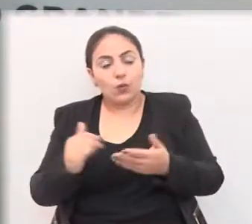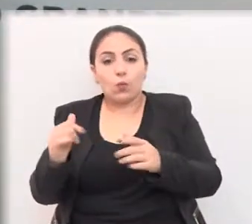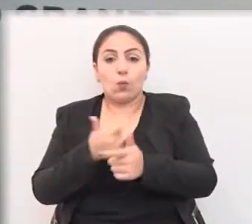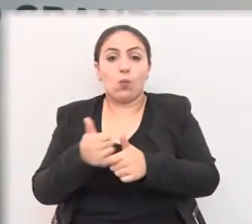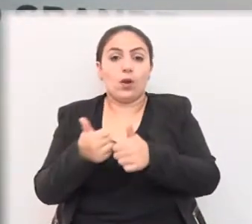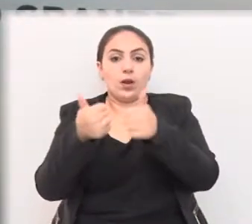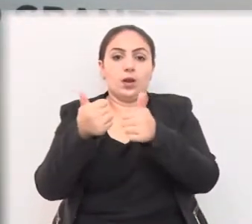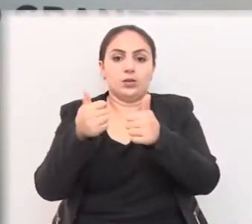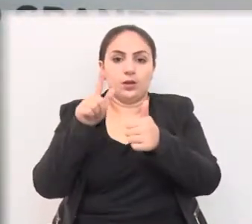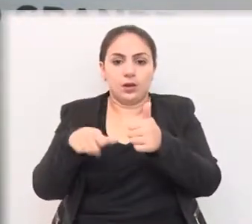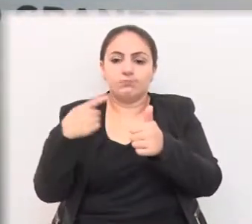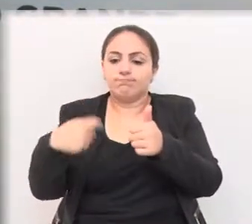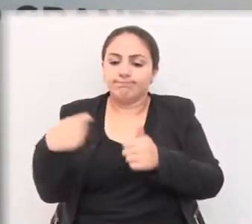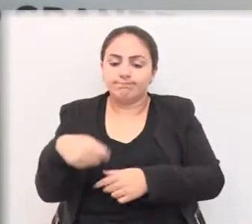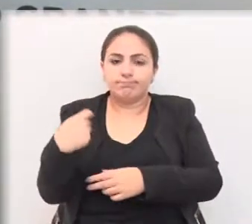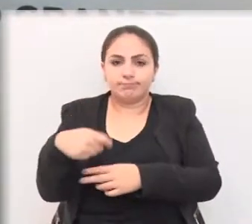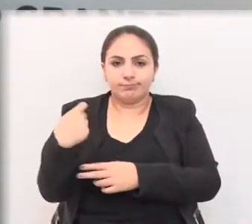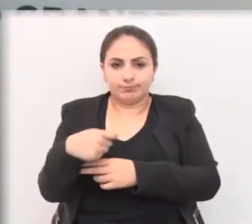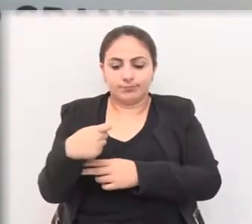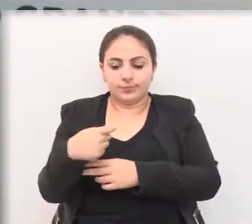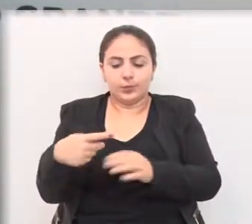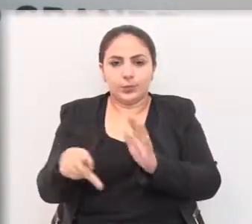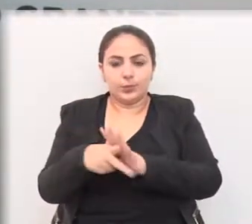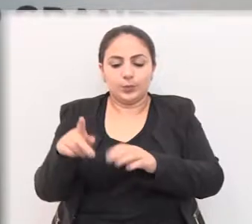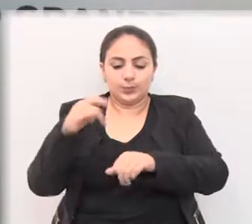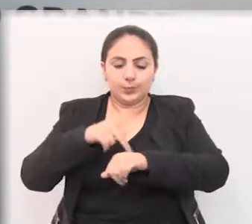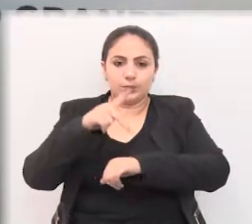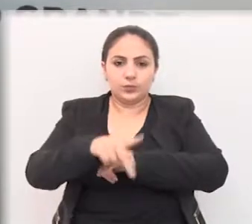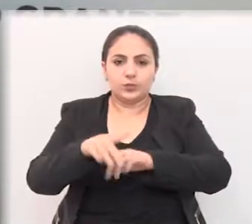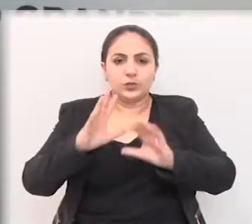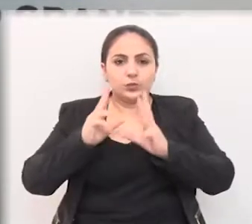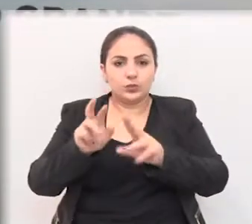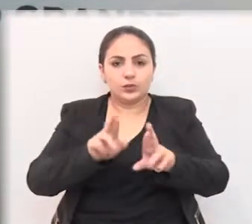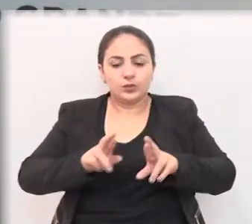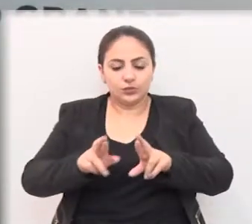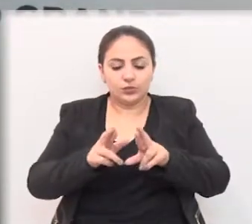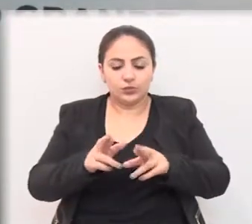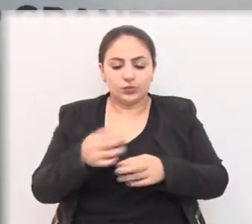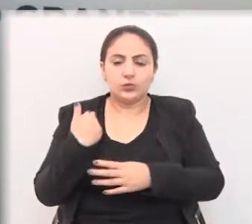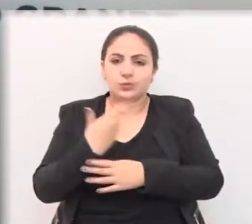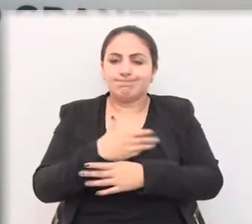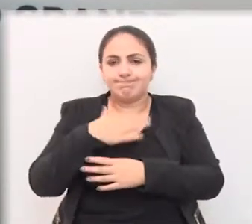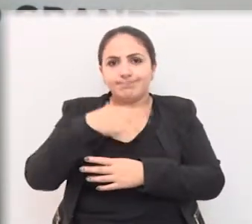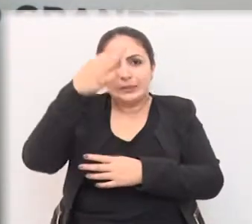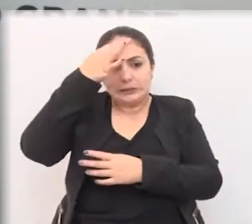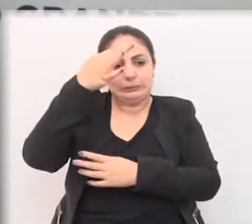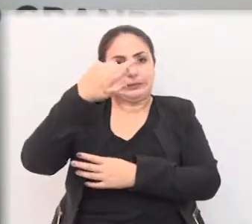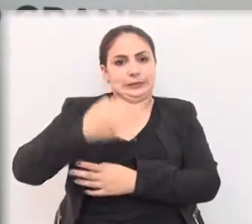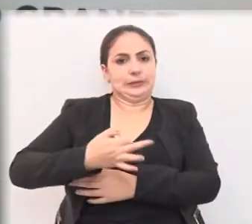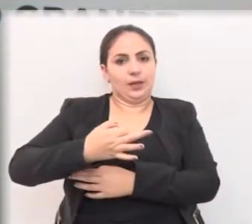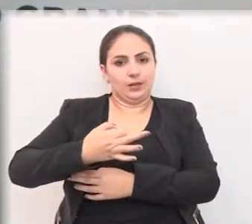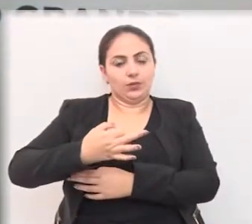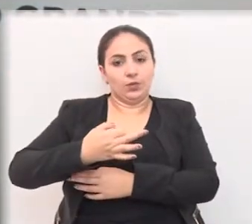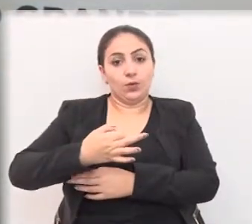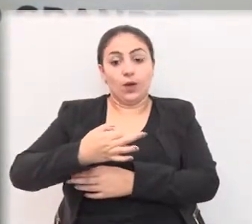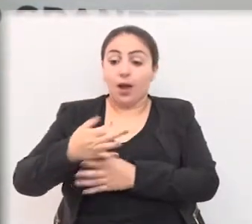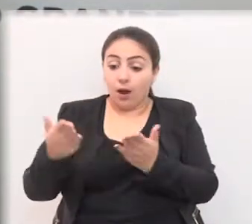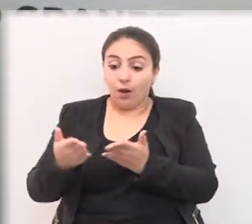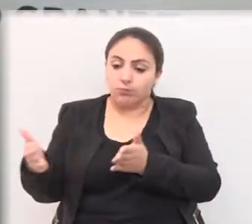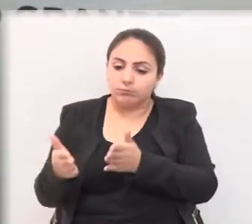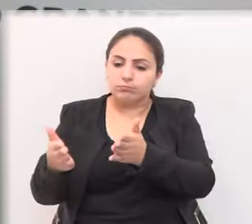é uma necessidade para Passo Fundo e para toda a região. temos absoluta certeza que agora o caminho está